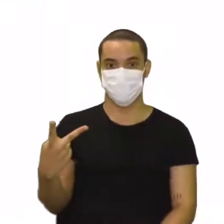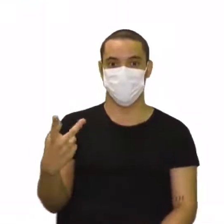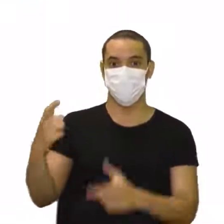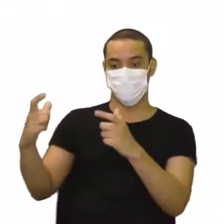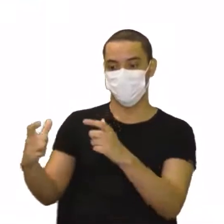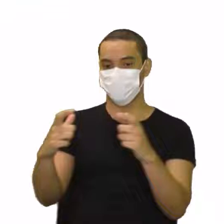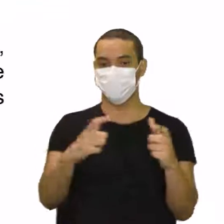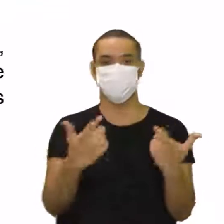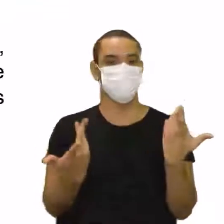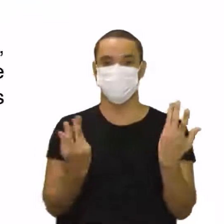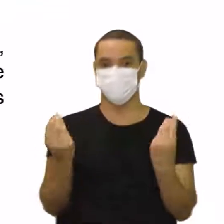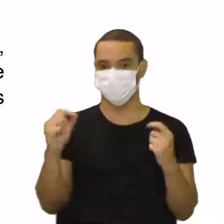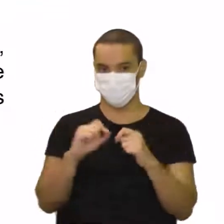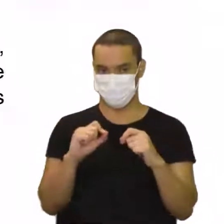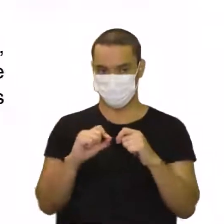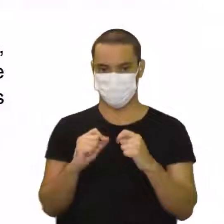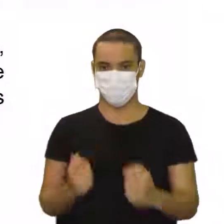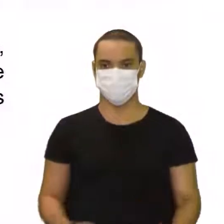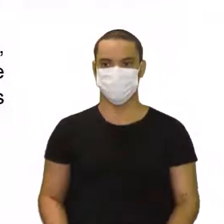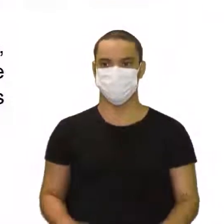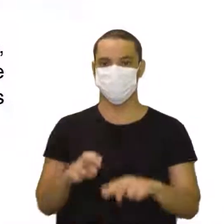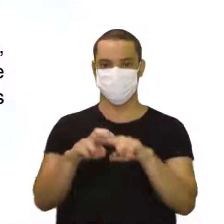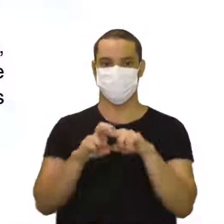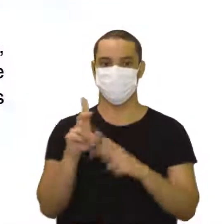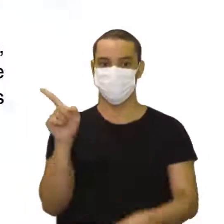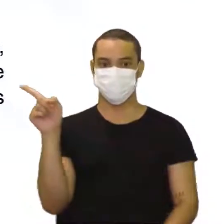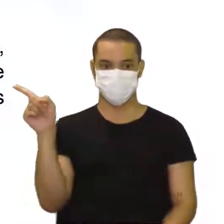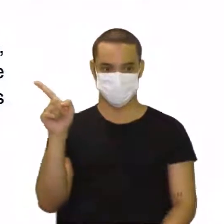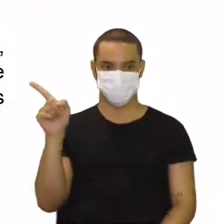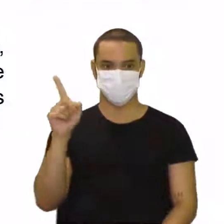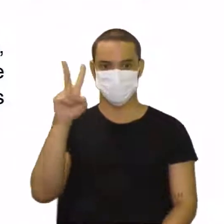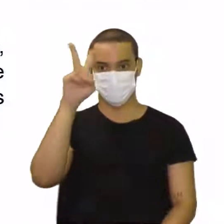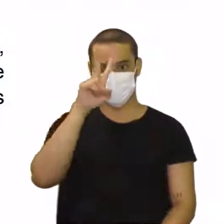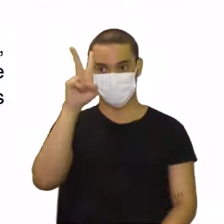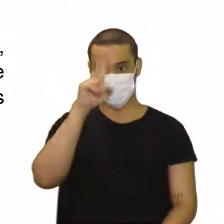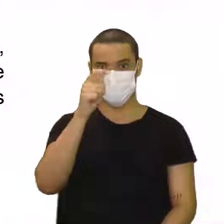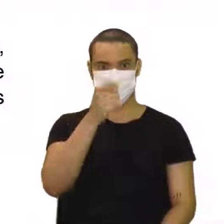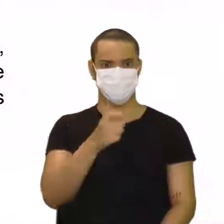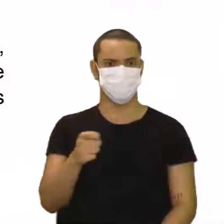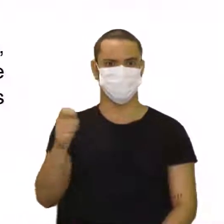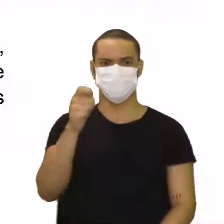posição. Aqui o detector, né, que detectou aí